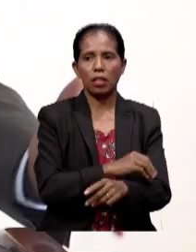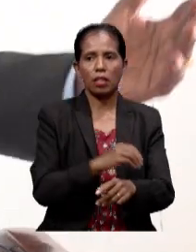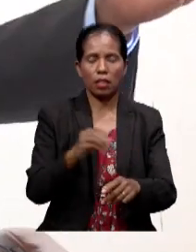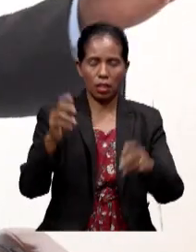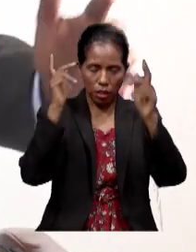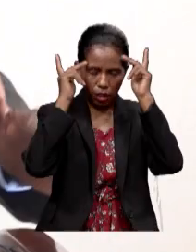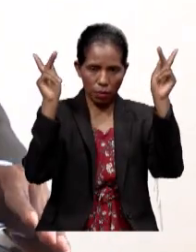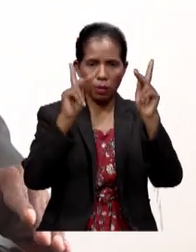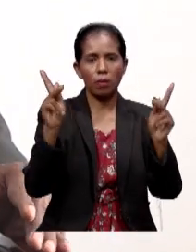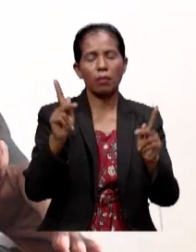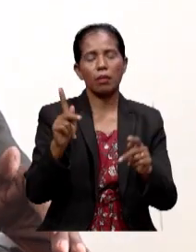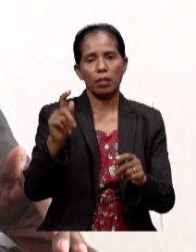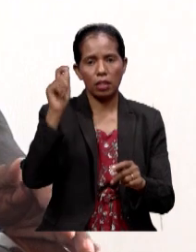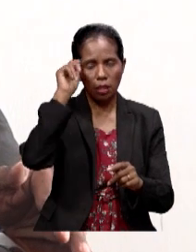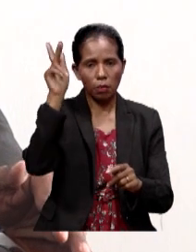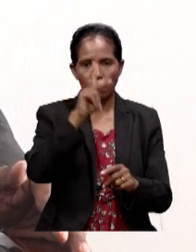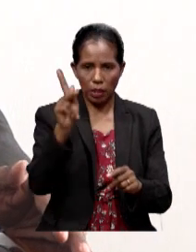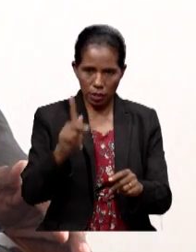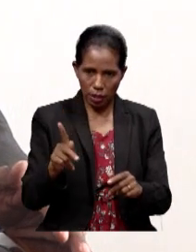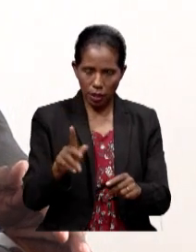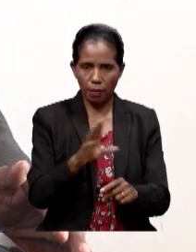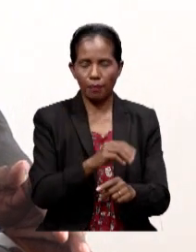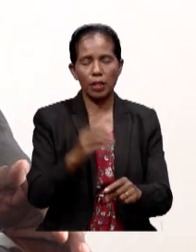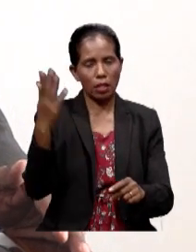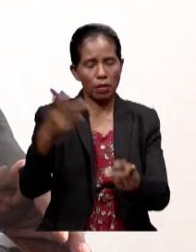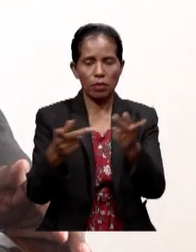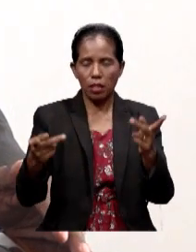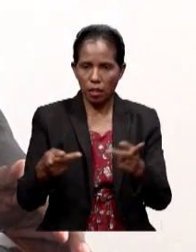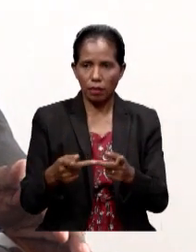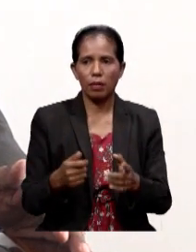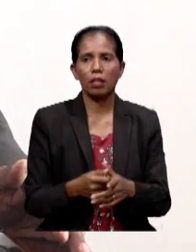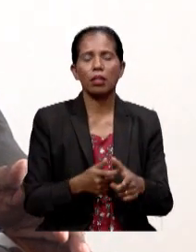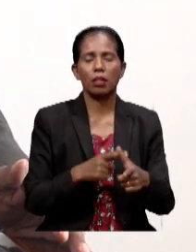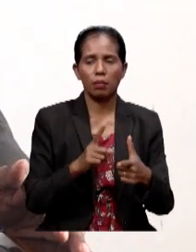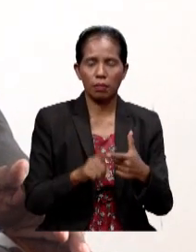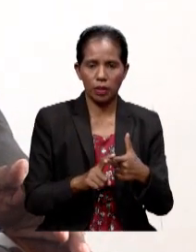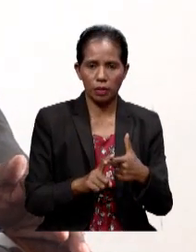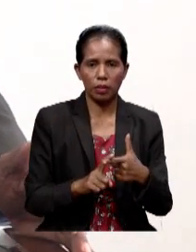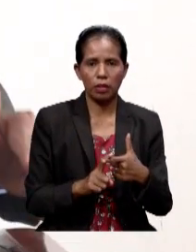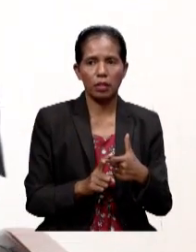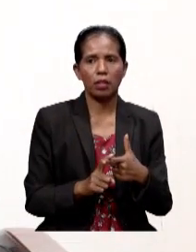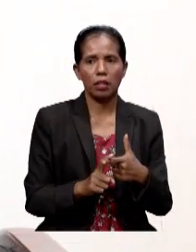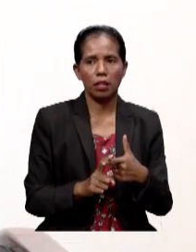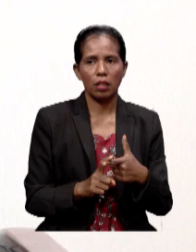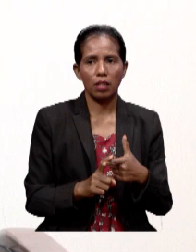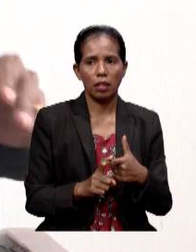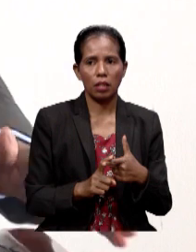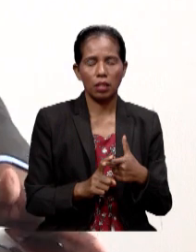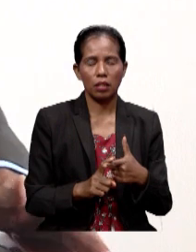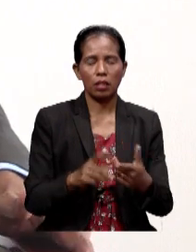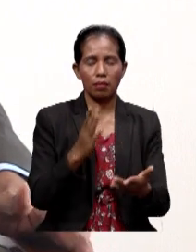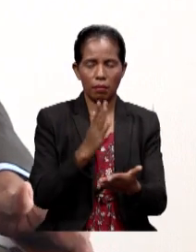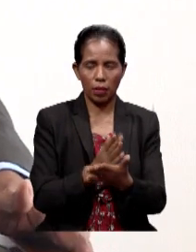ya Timor Plaza, tanto ya no va ya condições. E depois, quando Fatin aterraja para